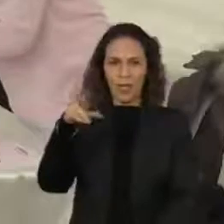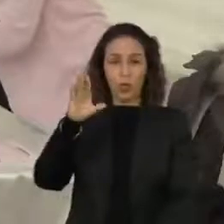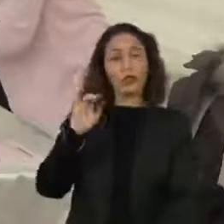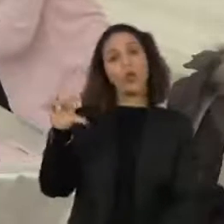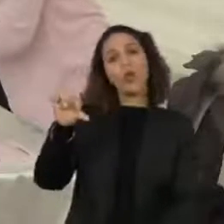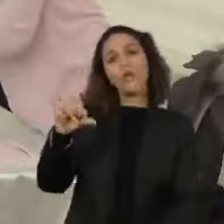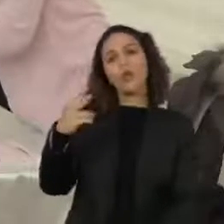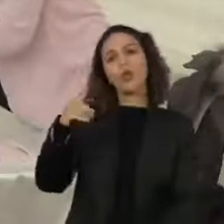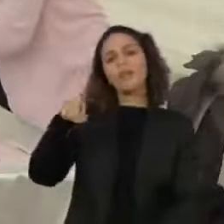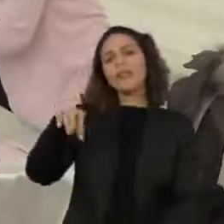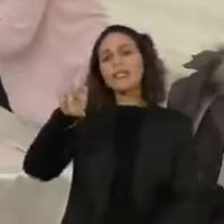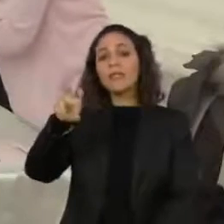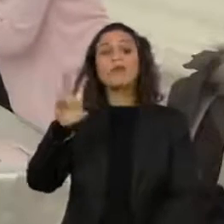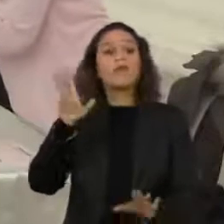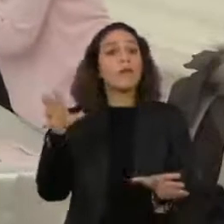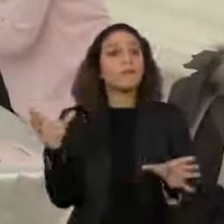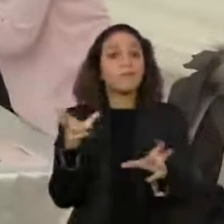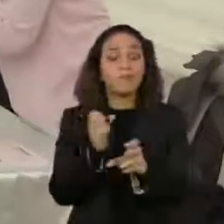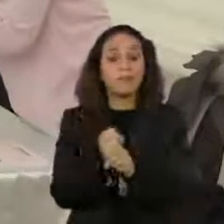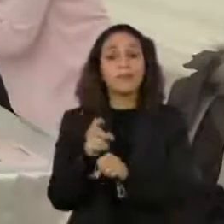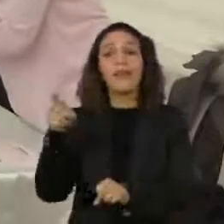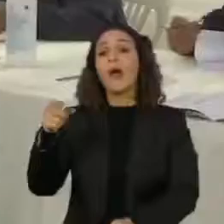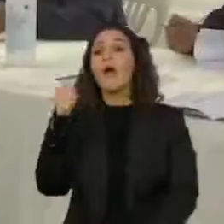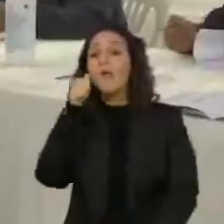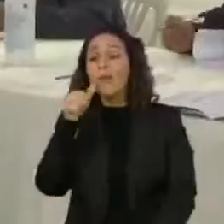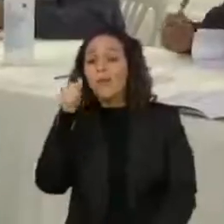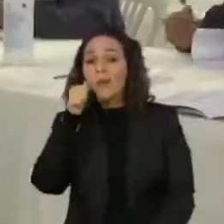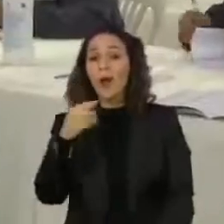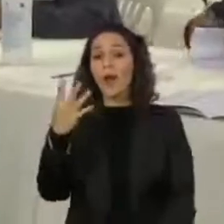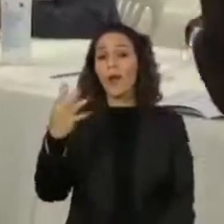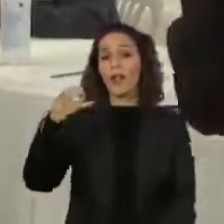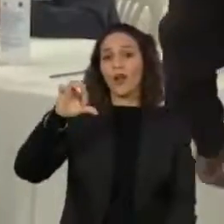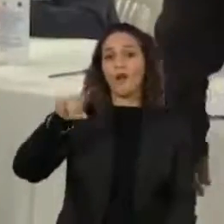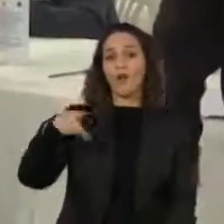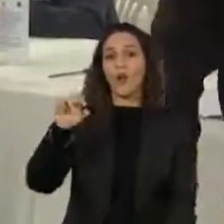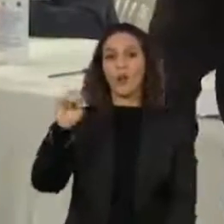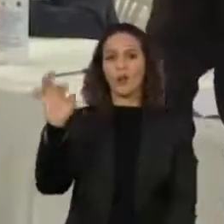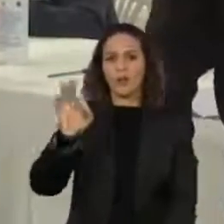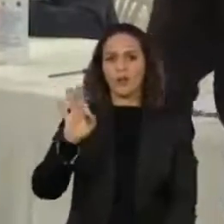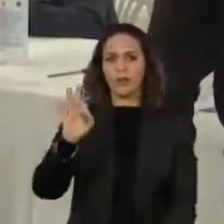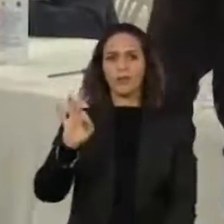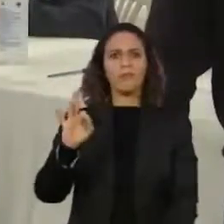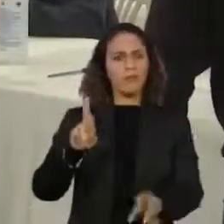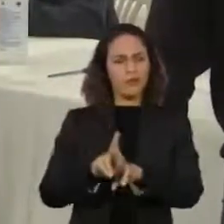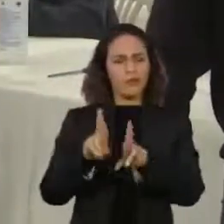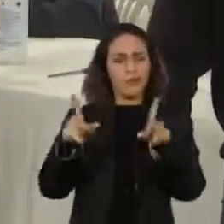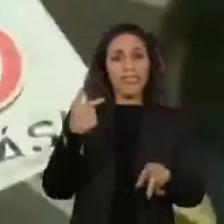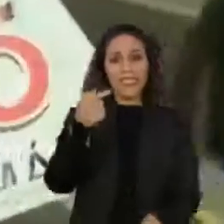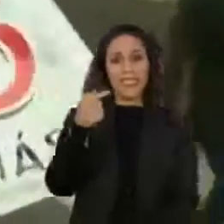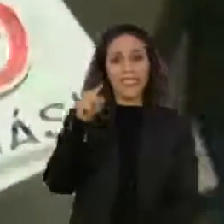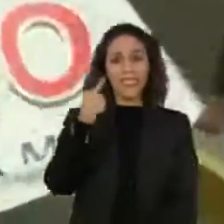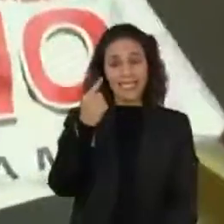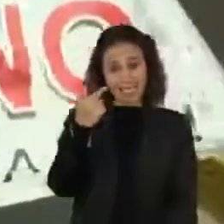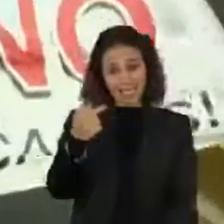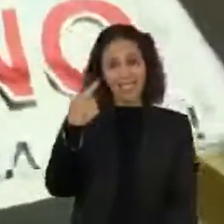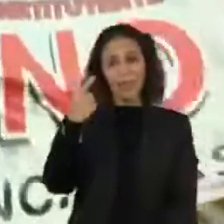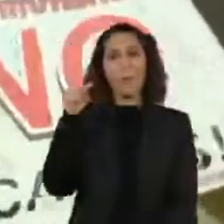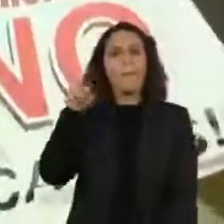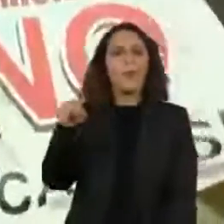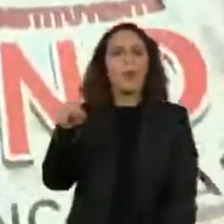cento dos votos enquanto fujimori teve 49,8 por cento a diferença é de 71 mil votos